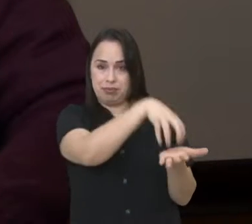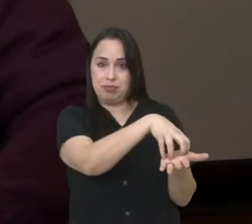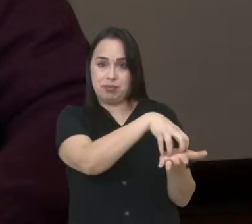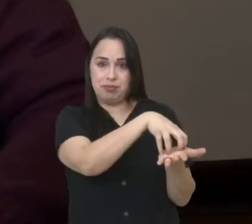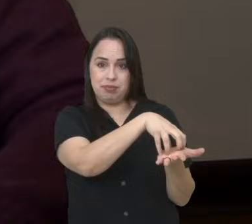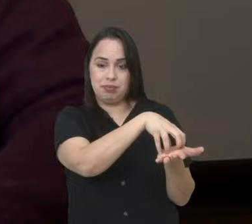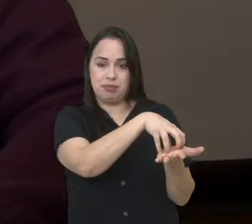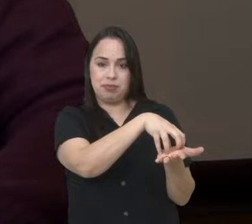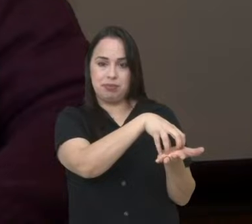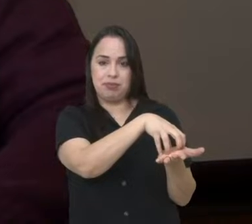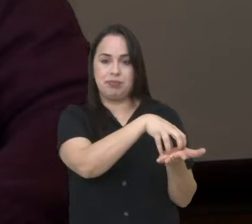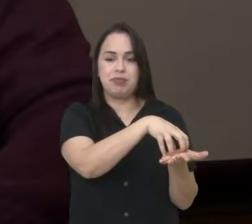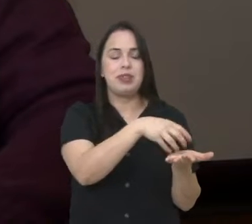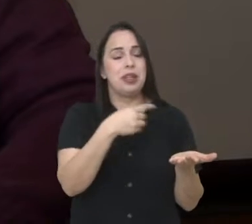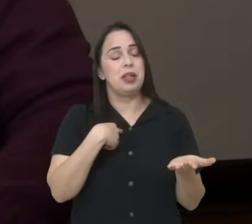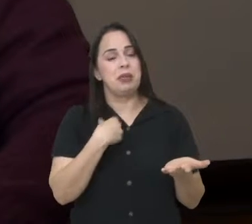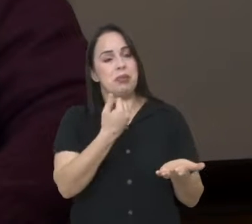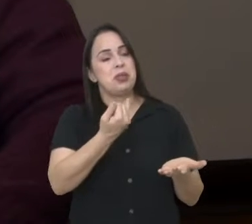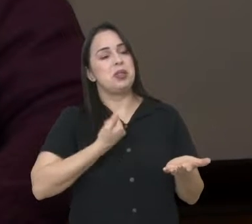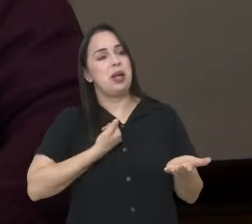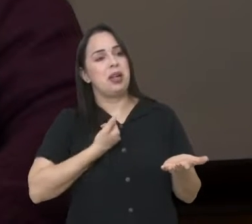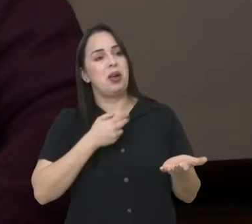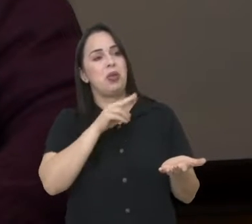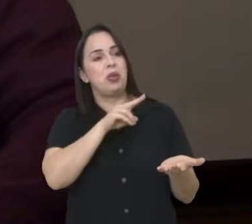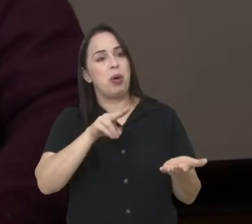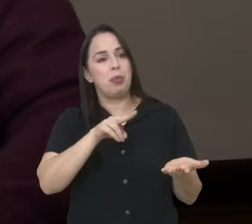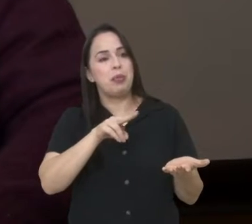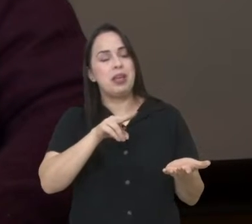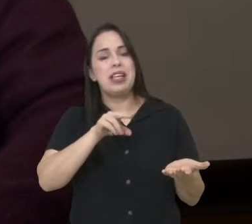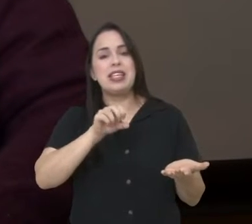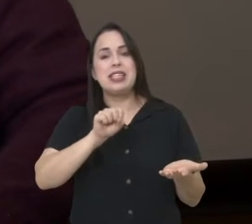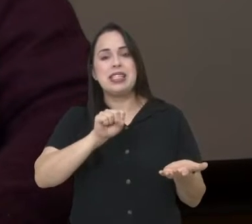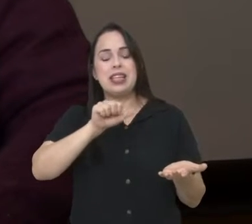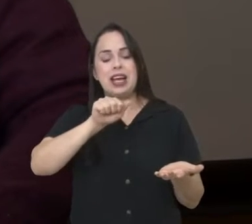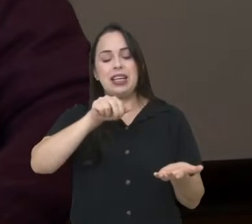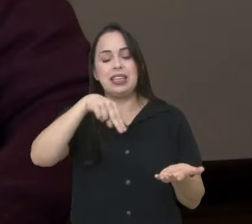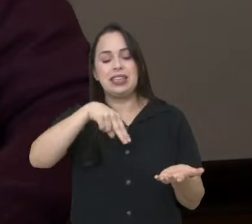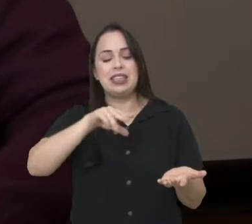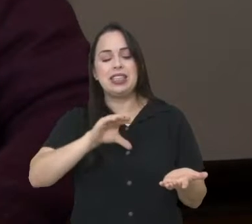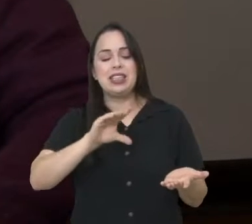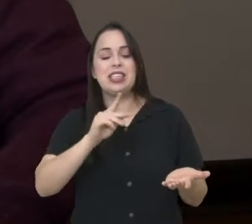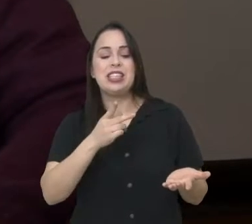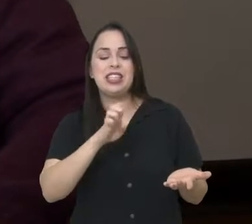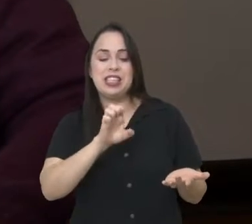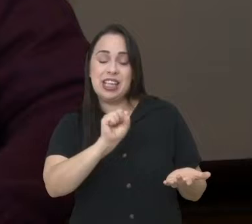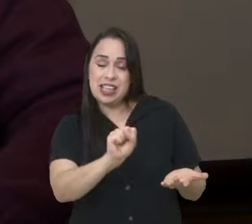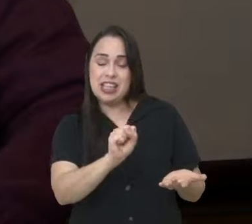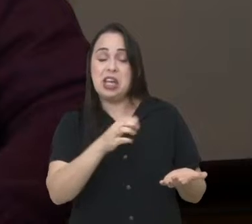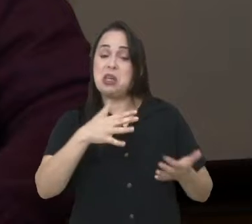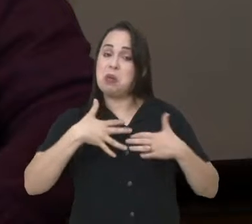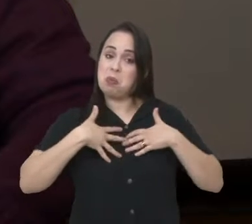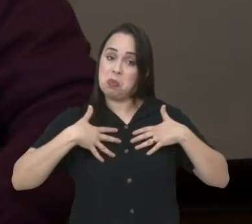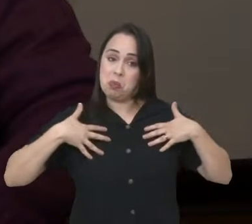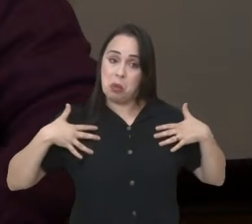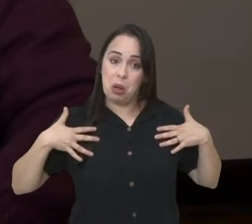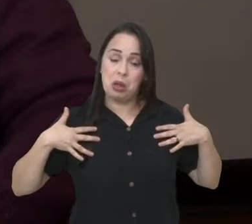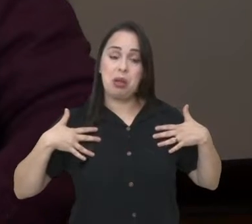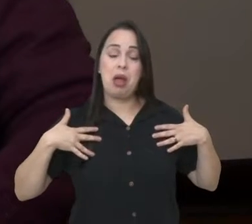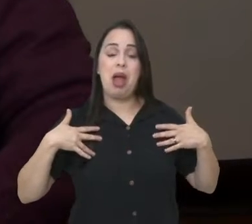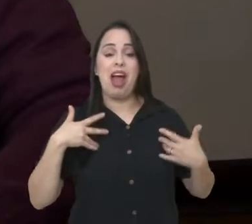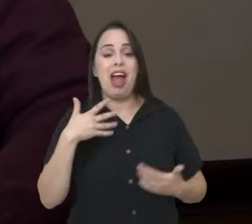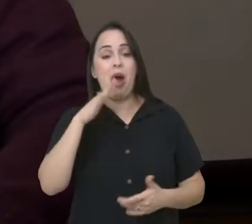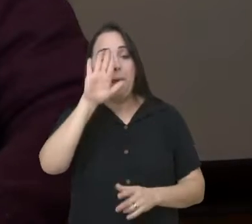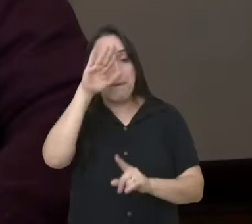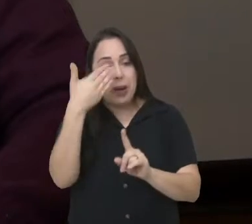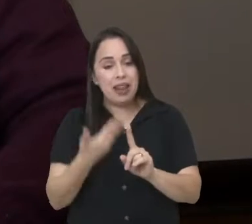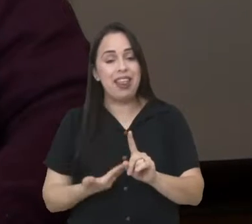quando. E eu fiquei sabendo que vai chamar a estação Sanches. E eu fiquei muito feliz porque é uma homenagem ao